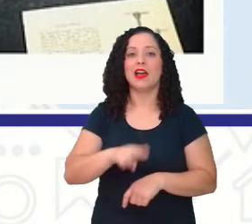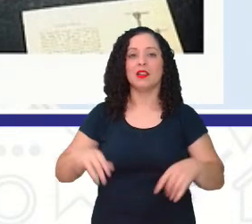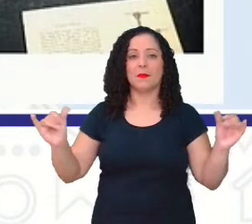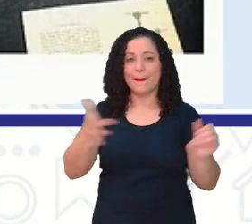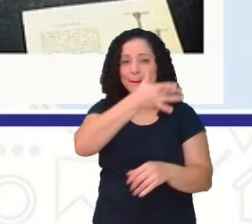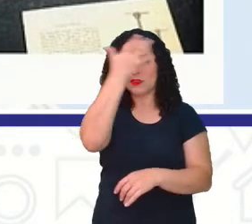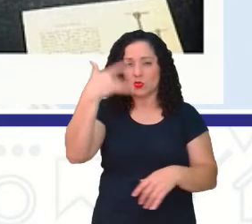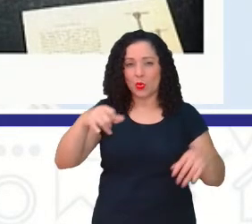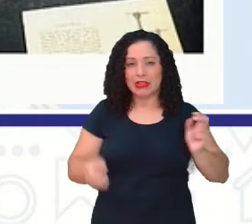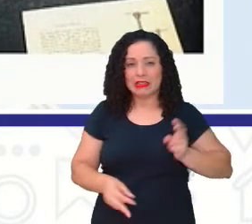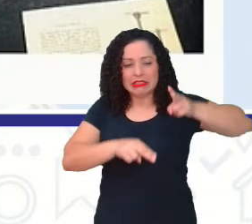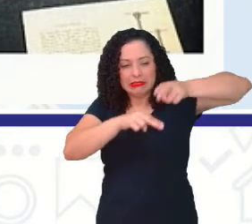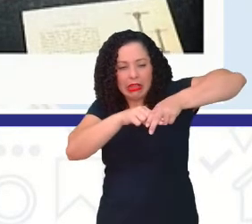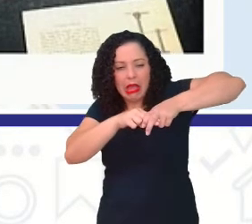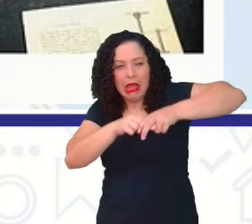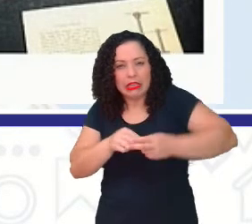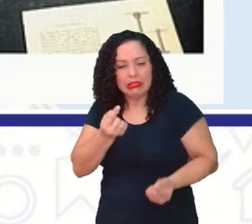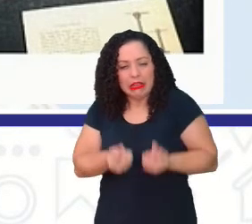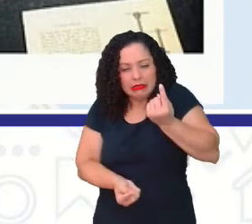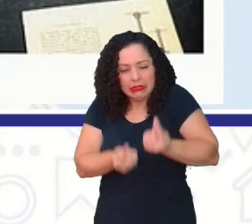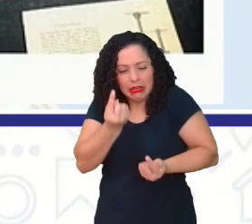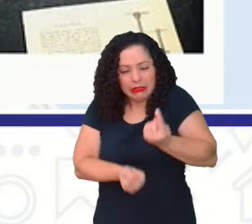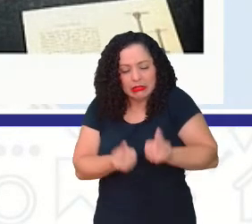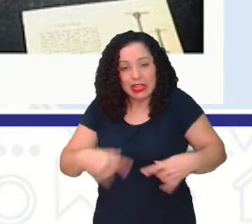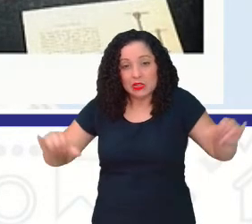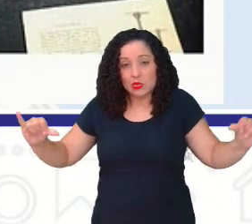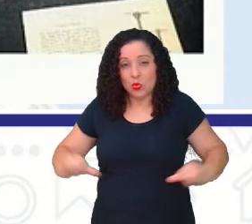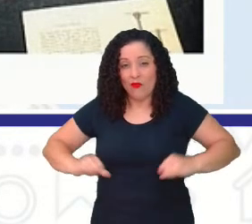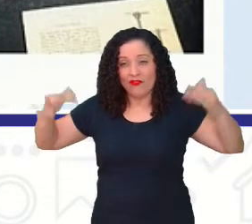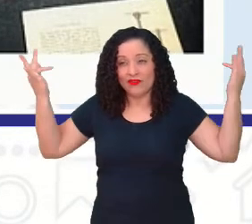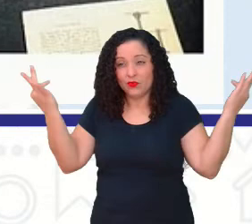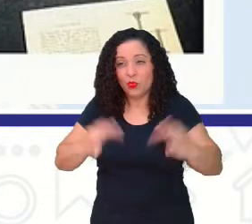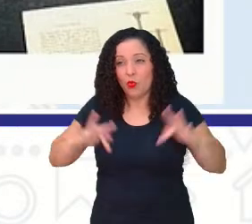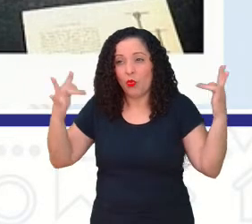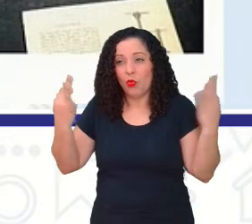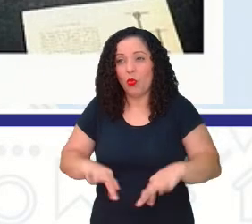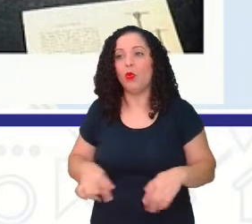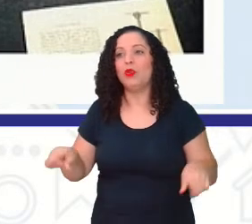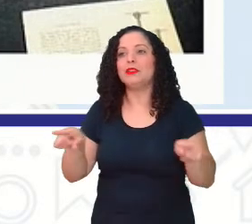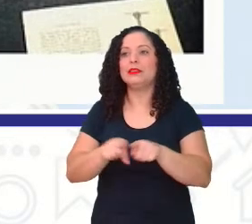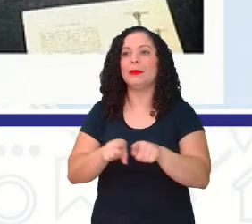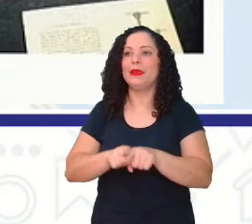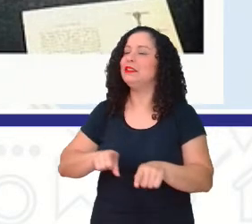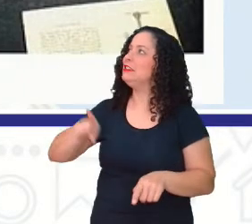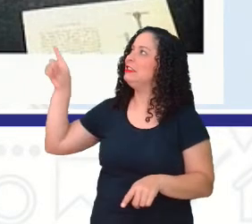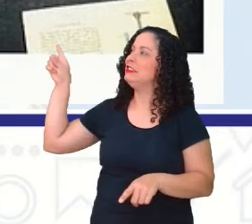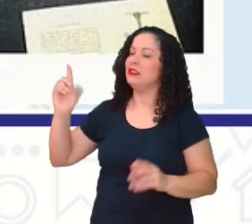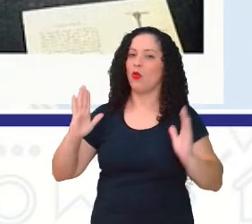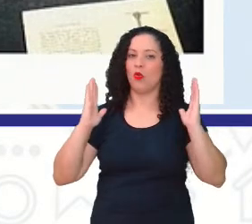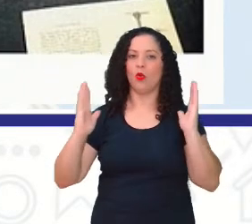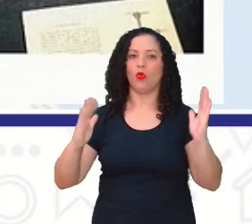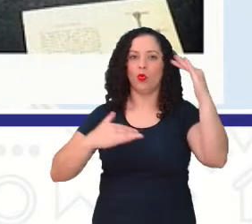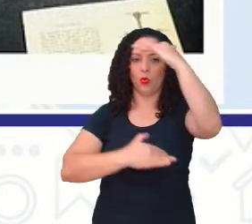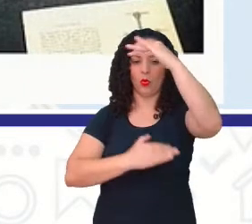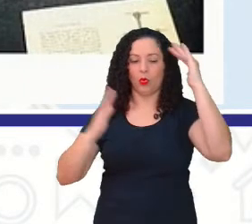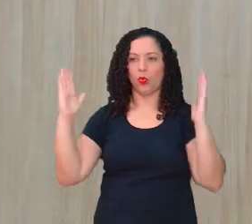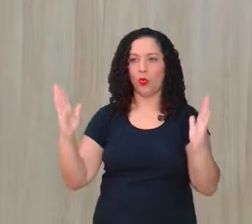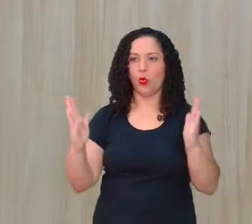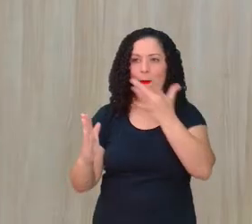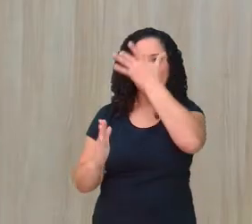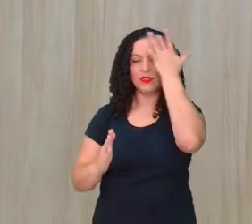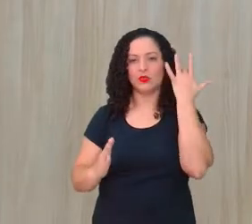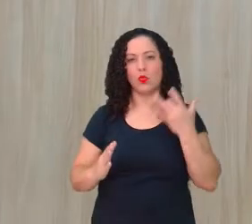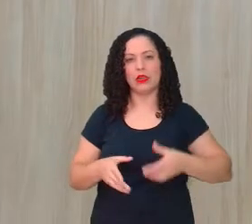né? Veja, a cadeira com espinho, certo? Isso aqui, coisa aqui que era colocado, né? Aqui, ó, se botava o joelho